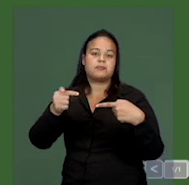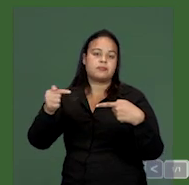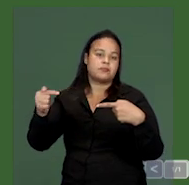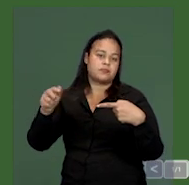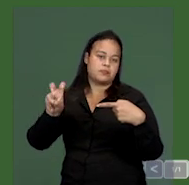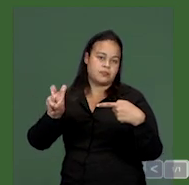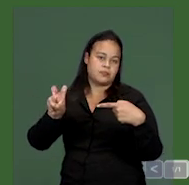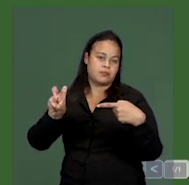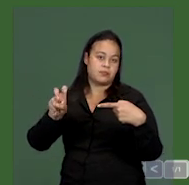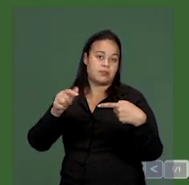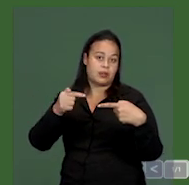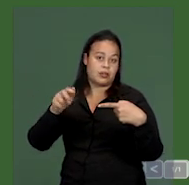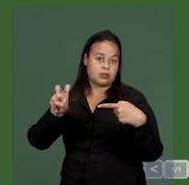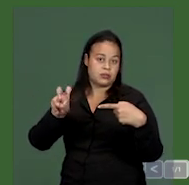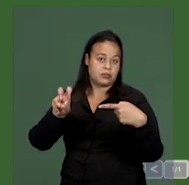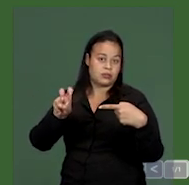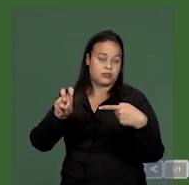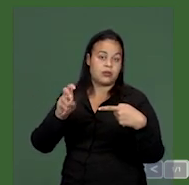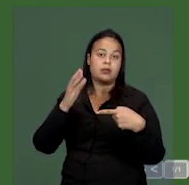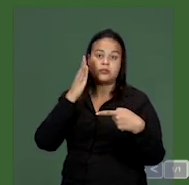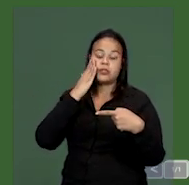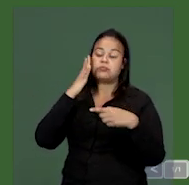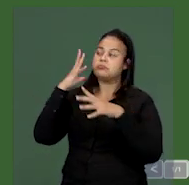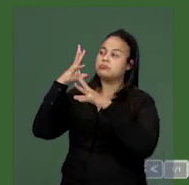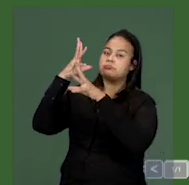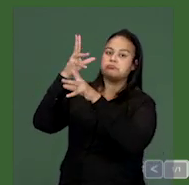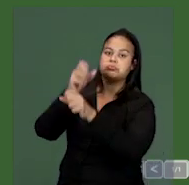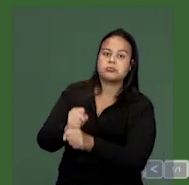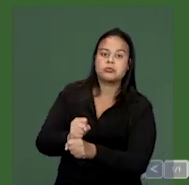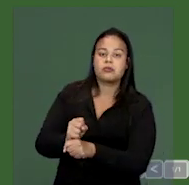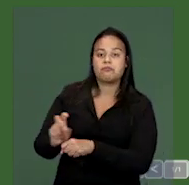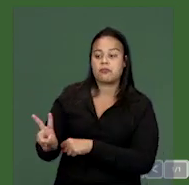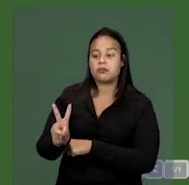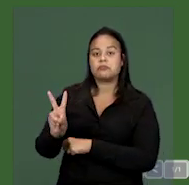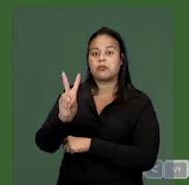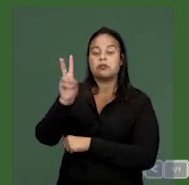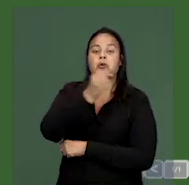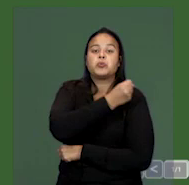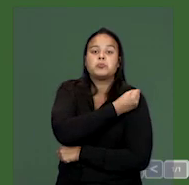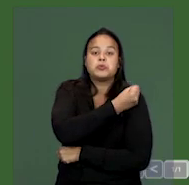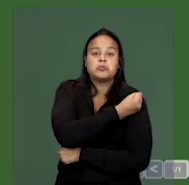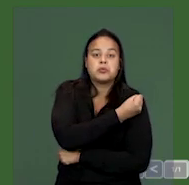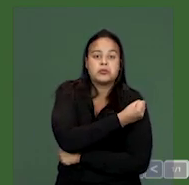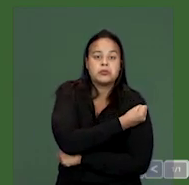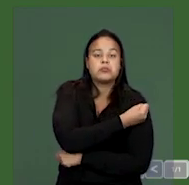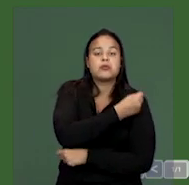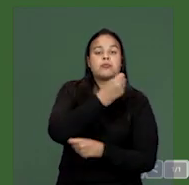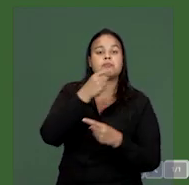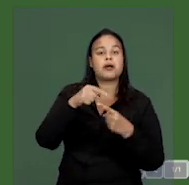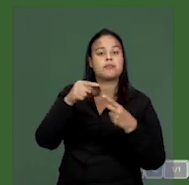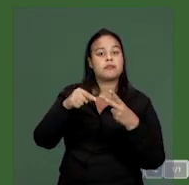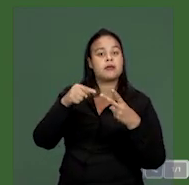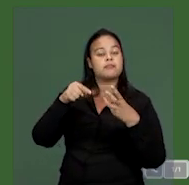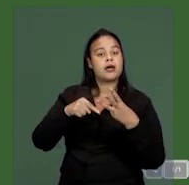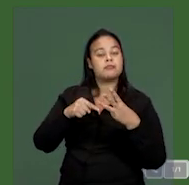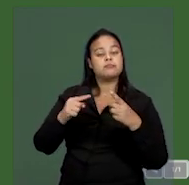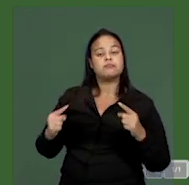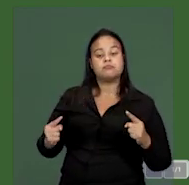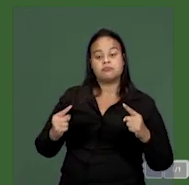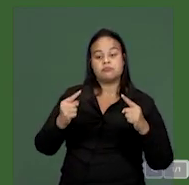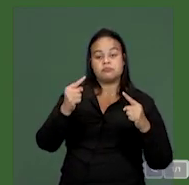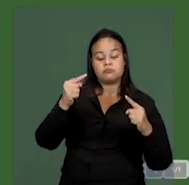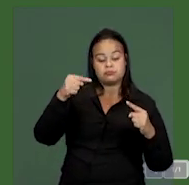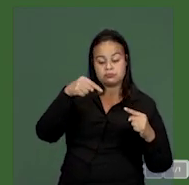0,75. Então aqui nós já determinamos os 3 valores das relações trigonométricas para aquele triângulo